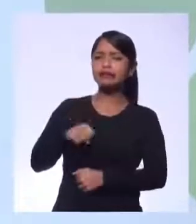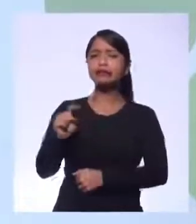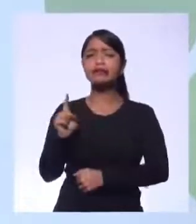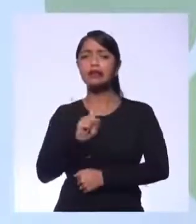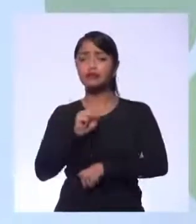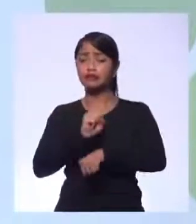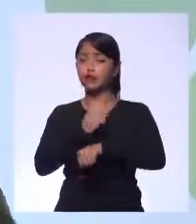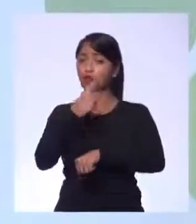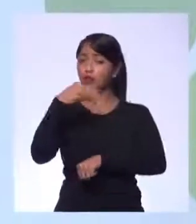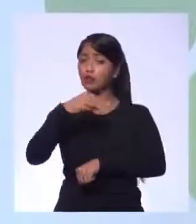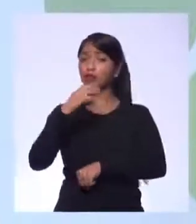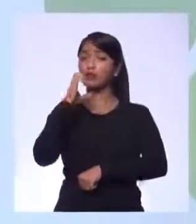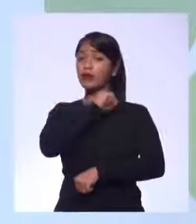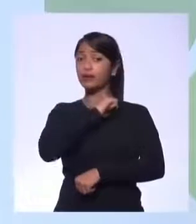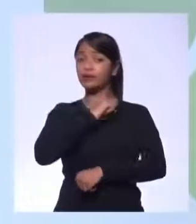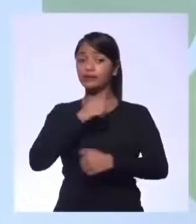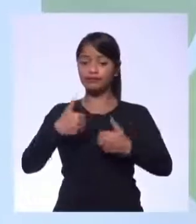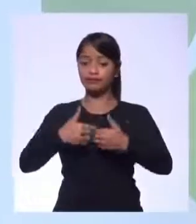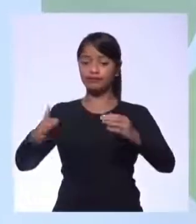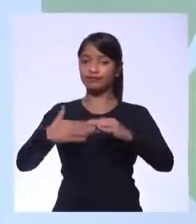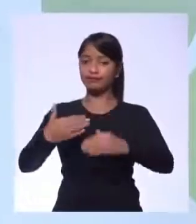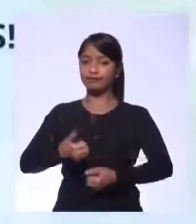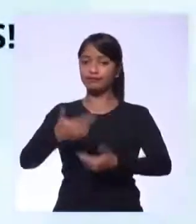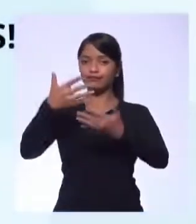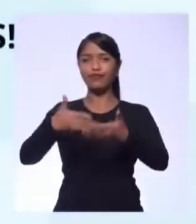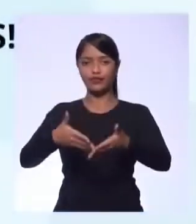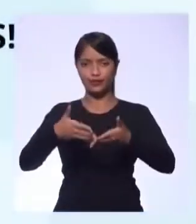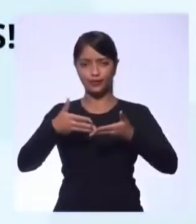Um minuto, bem rapidinho. Abre o chat, por favor.